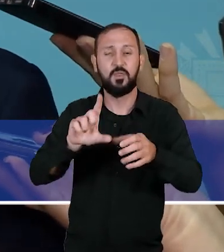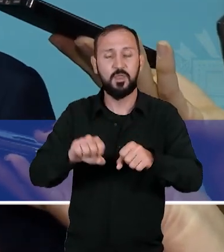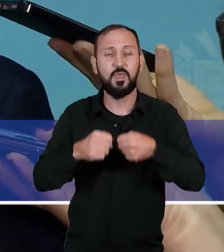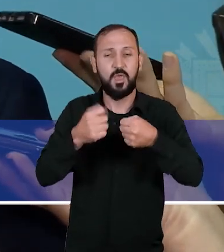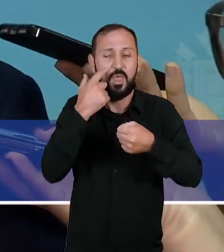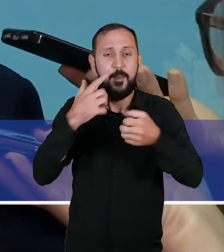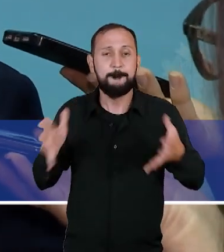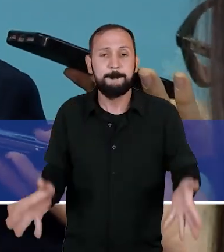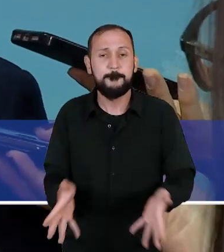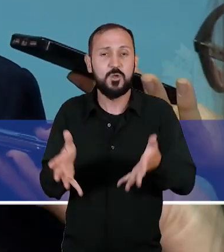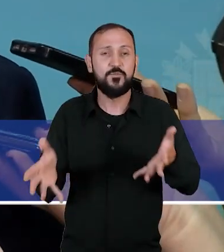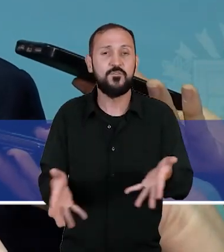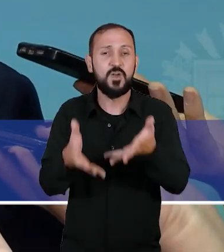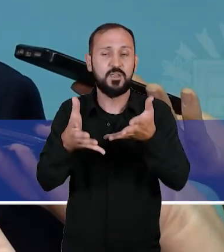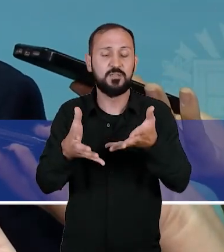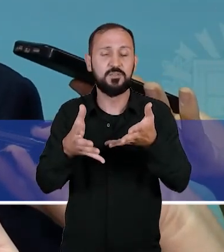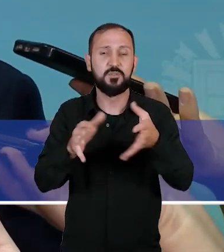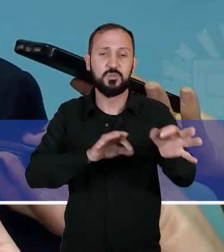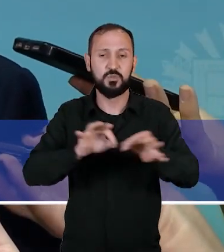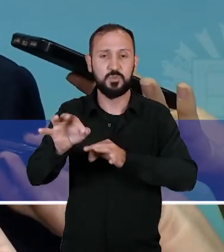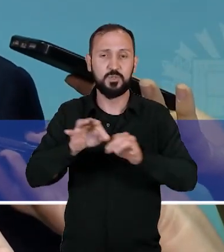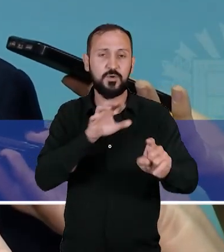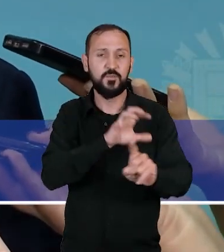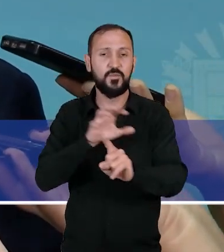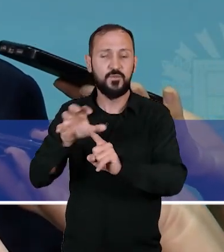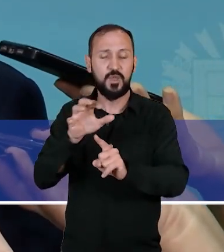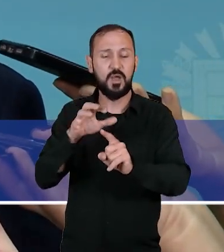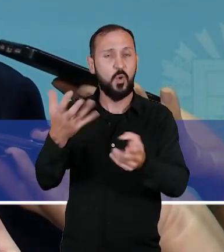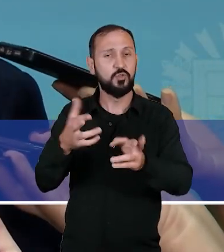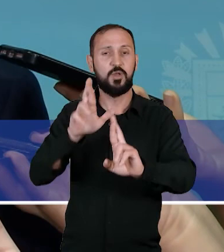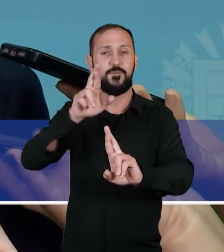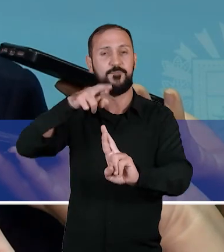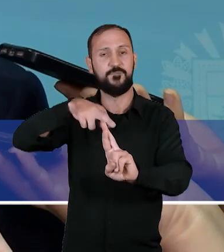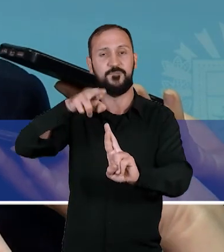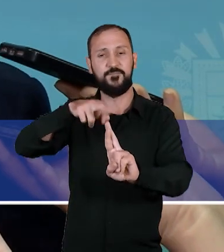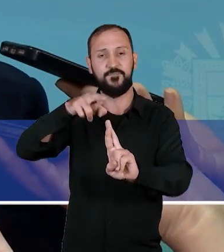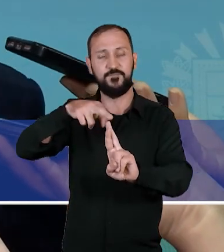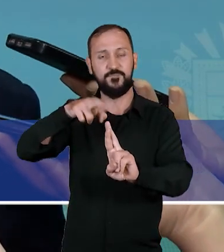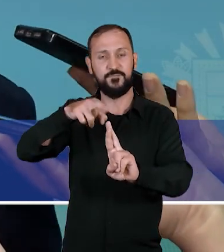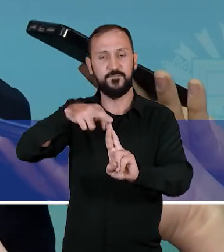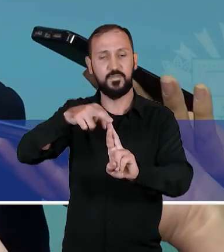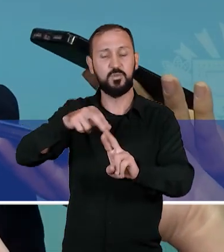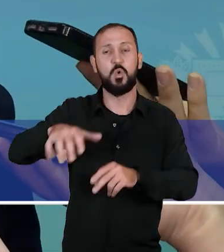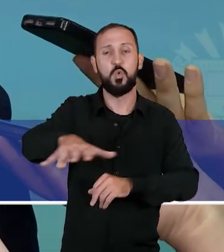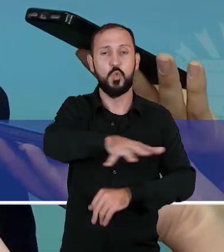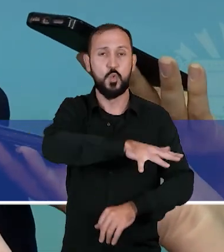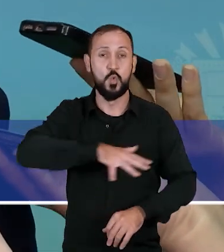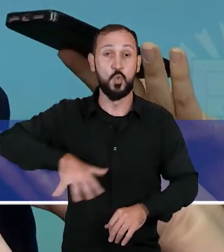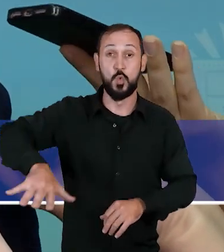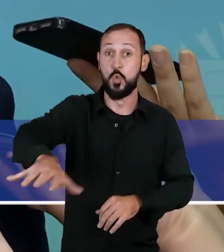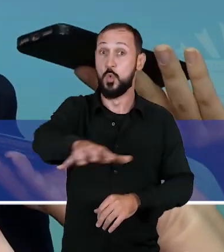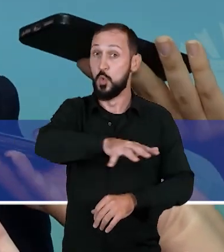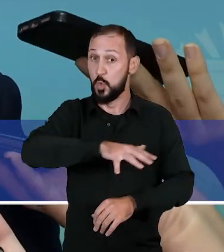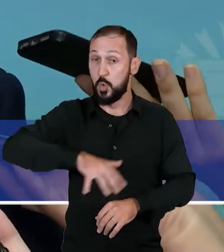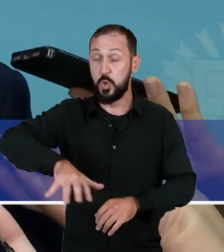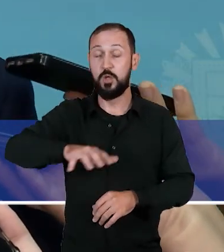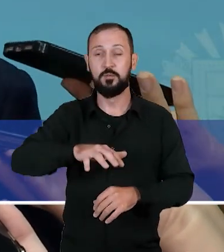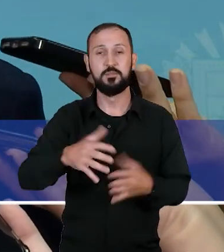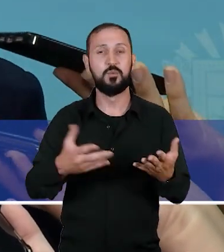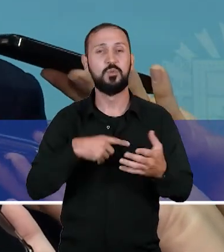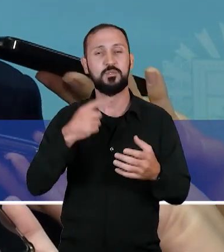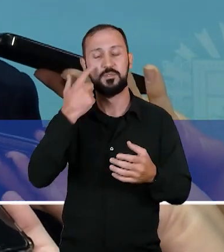que é o grande motivador, mobilizador, referência de um grande território.